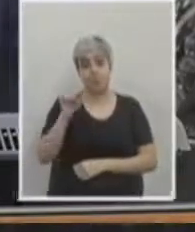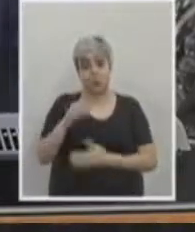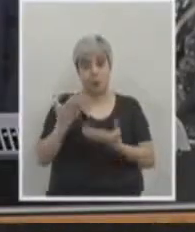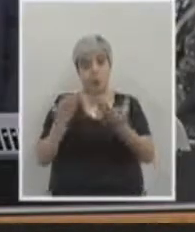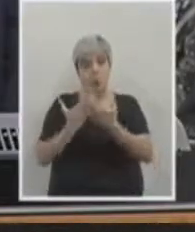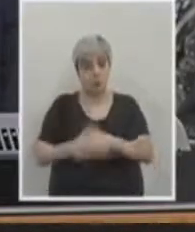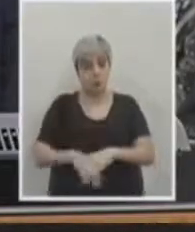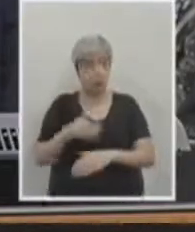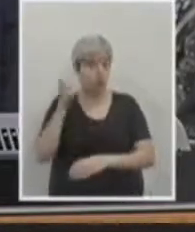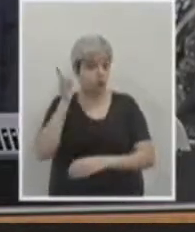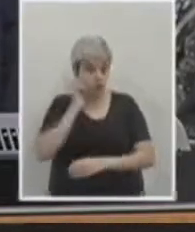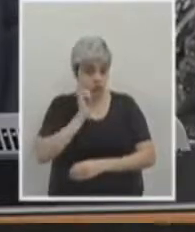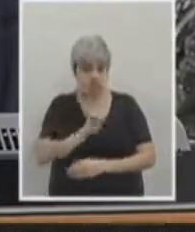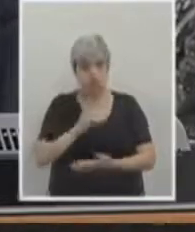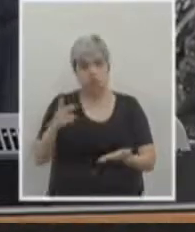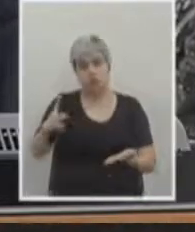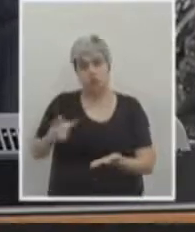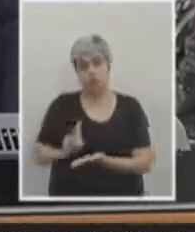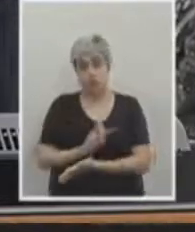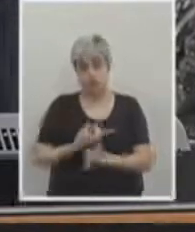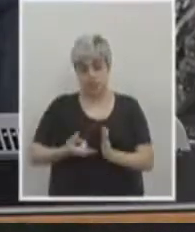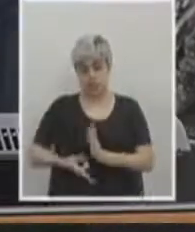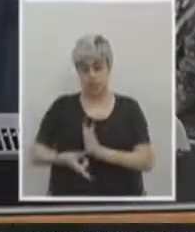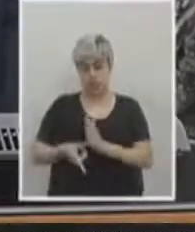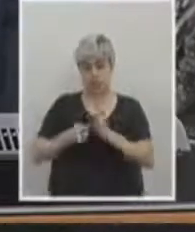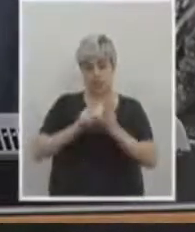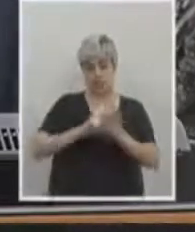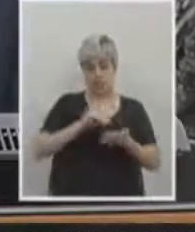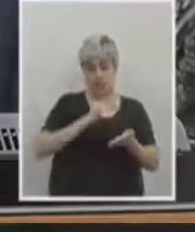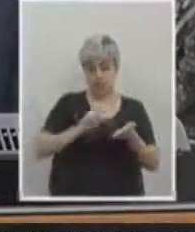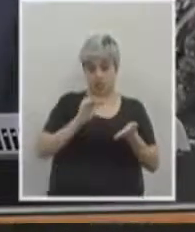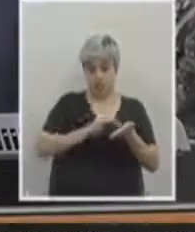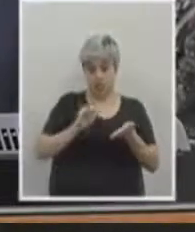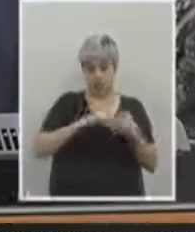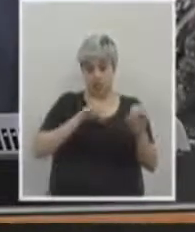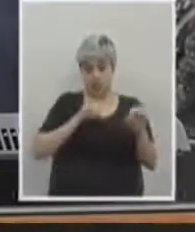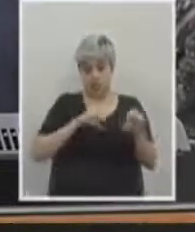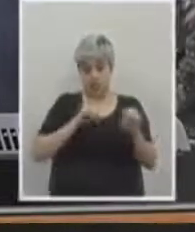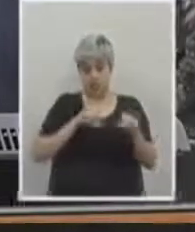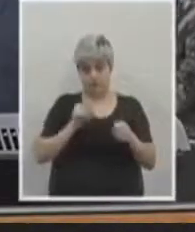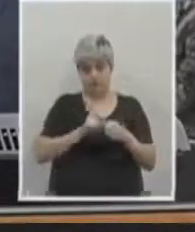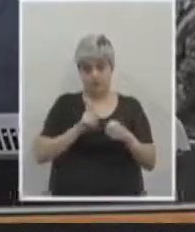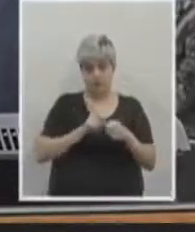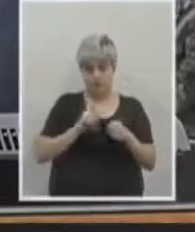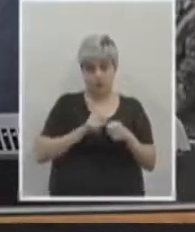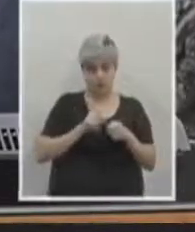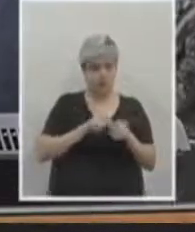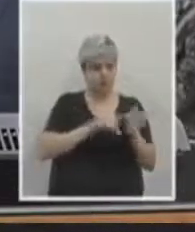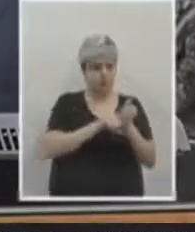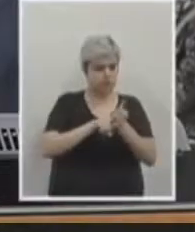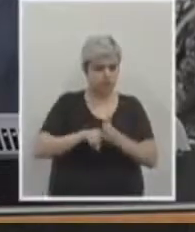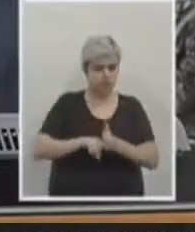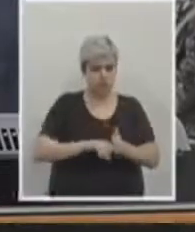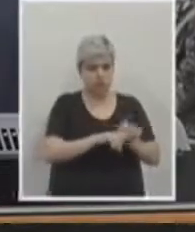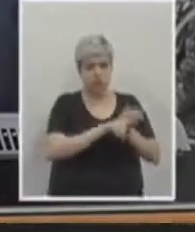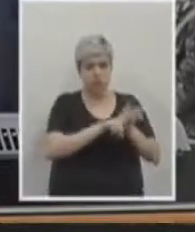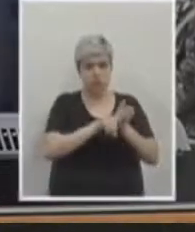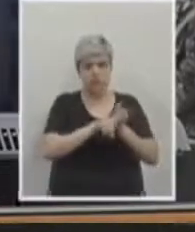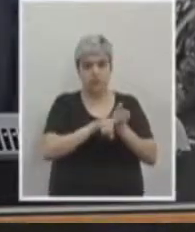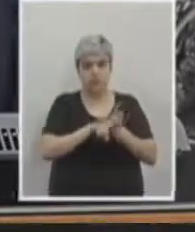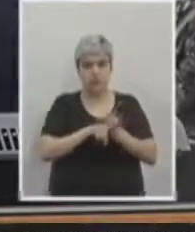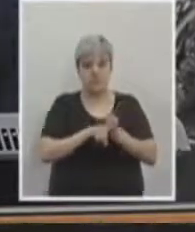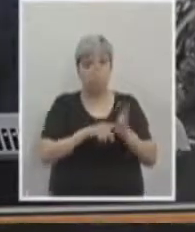fosse realizado, antes as secretarias de Estado de Educação tiveram que fazer um censo. E, através